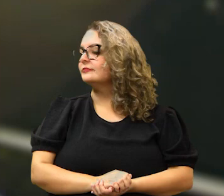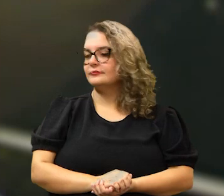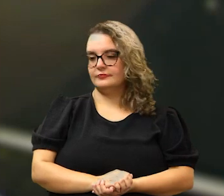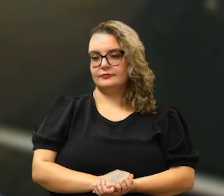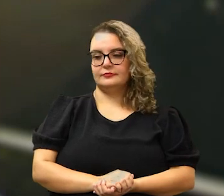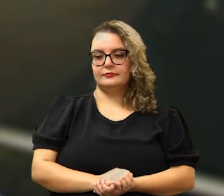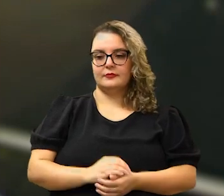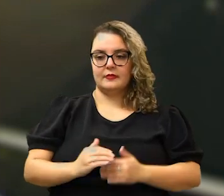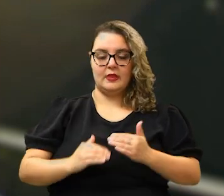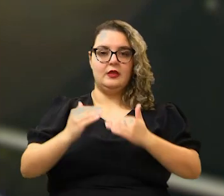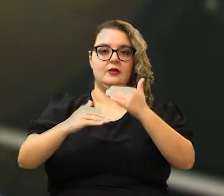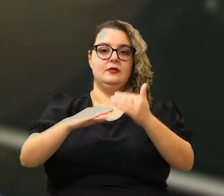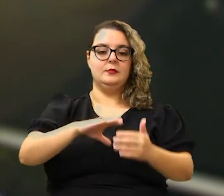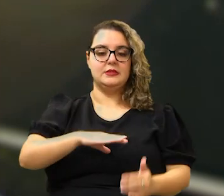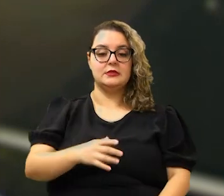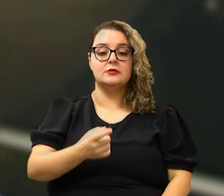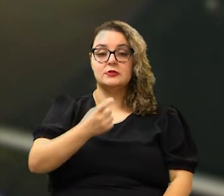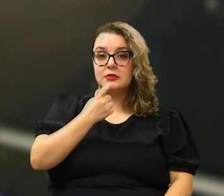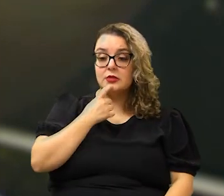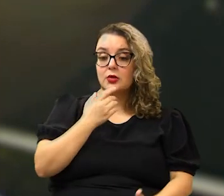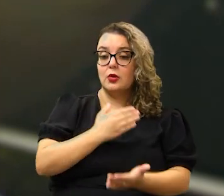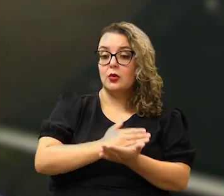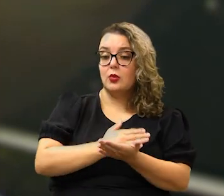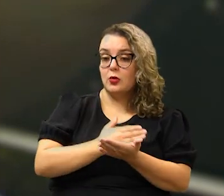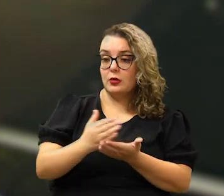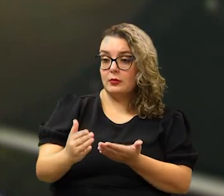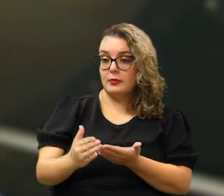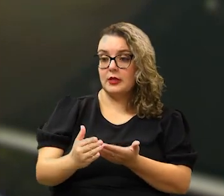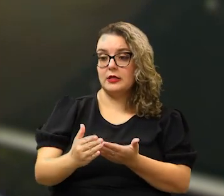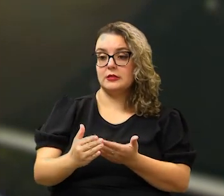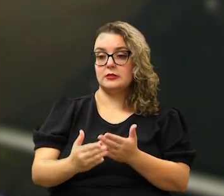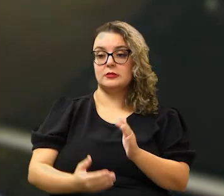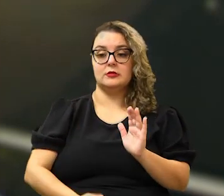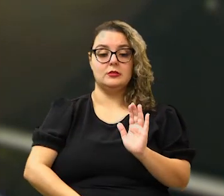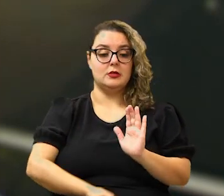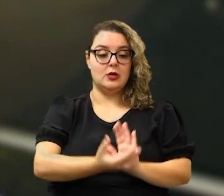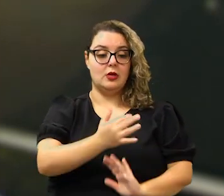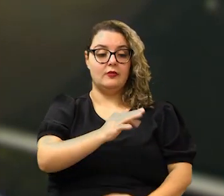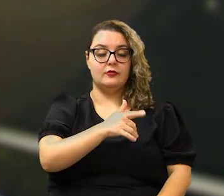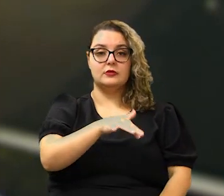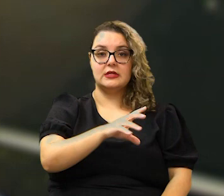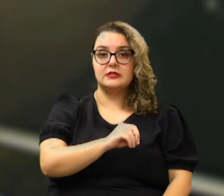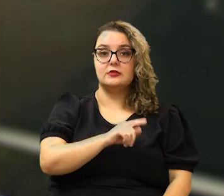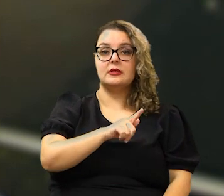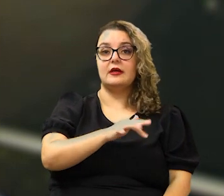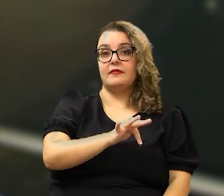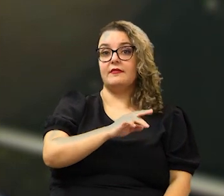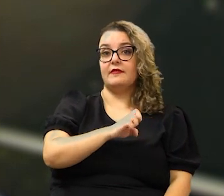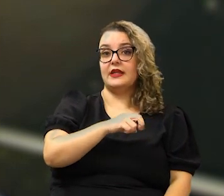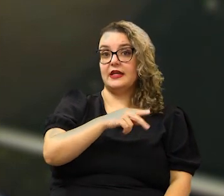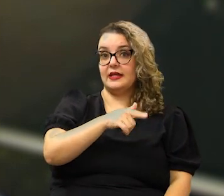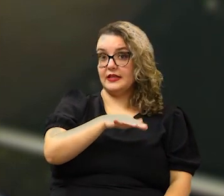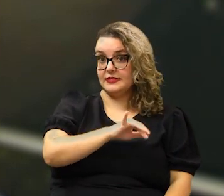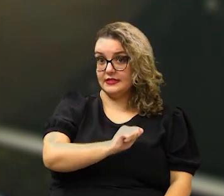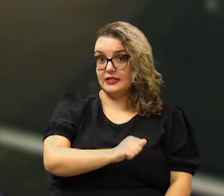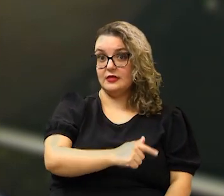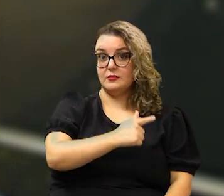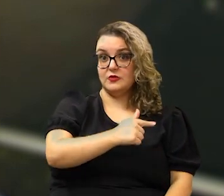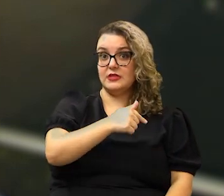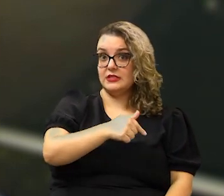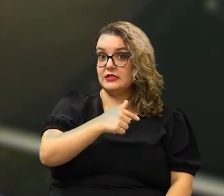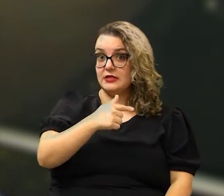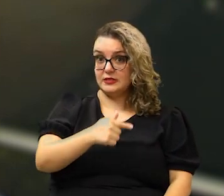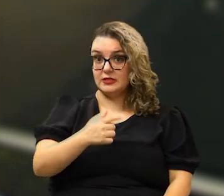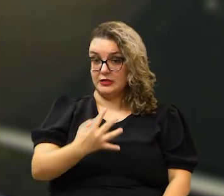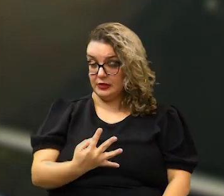A formação da cidade de Campinas, ela começa com a fundação da freguesia em 1774, mas ela só se